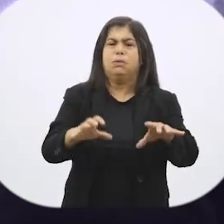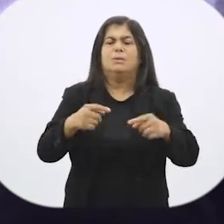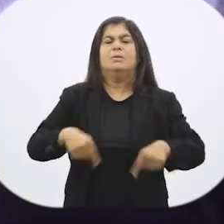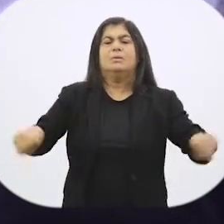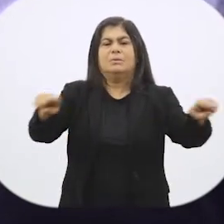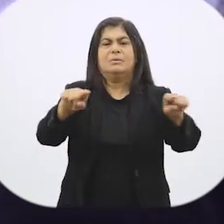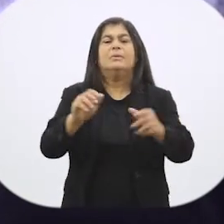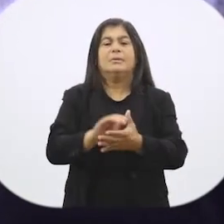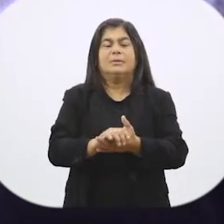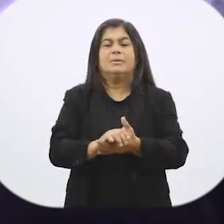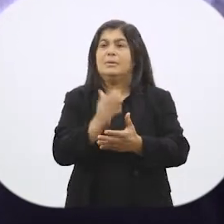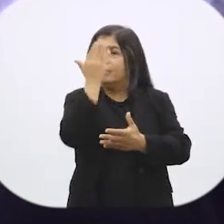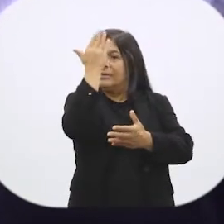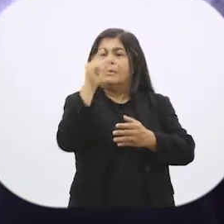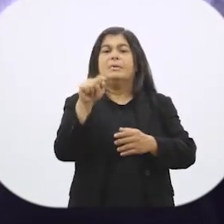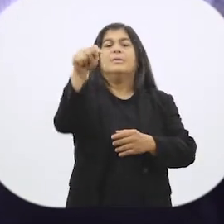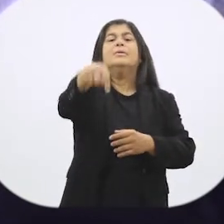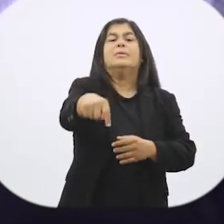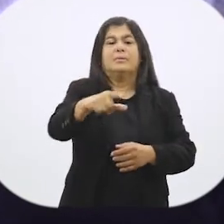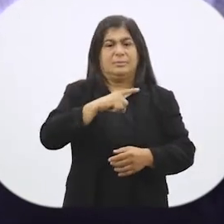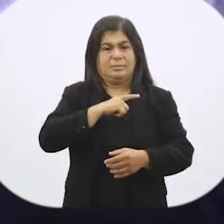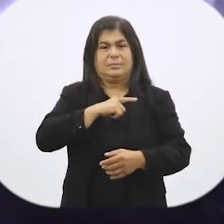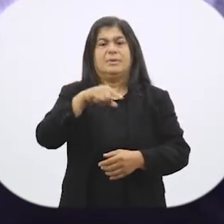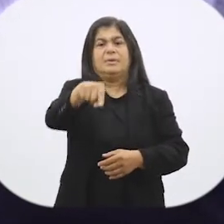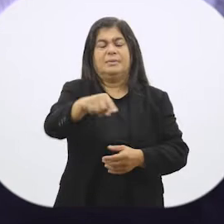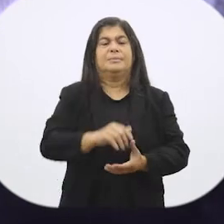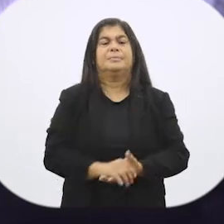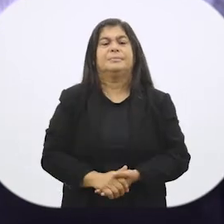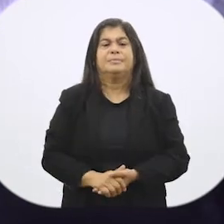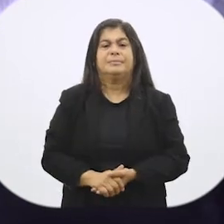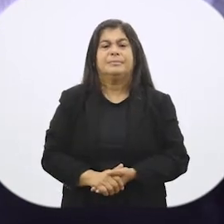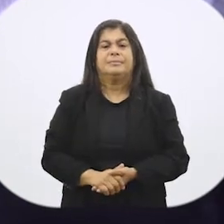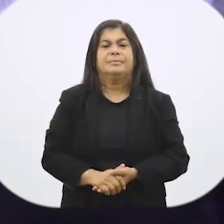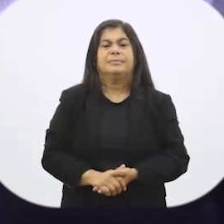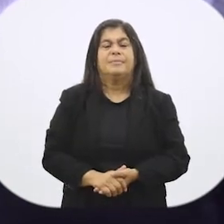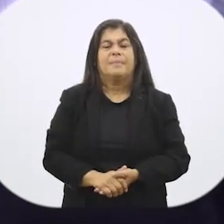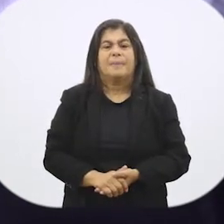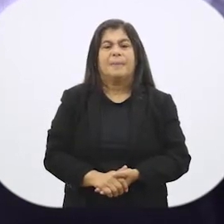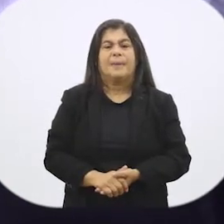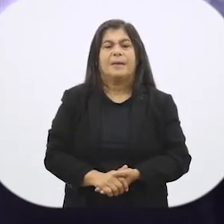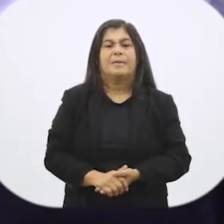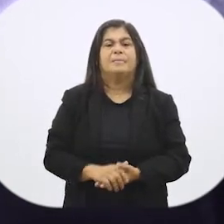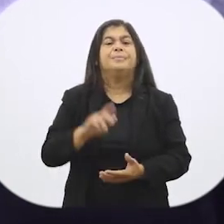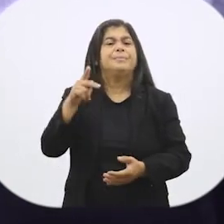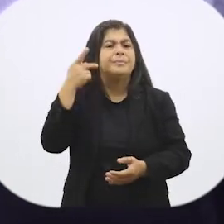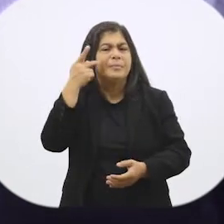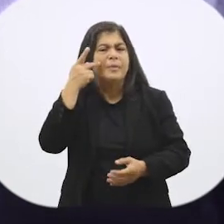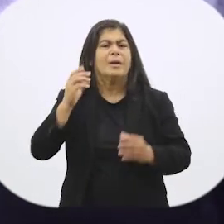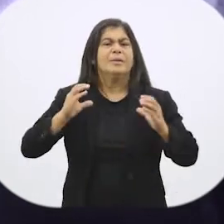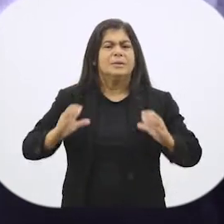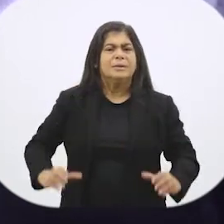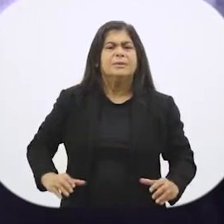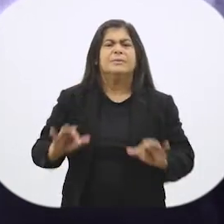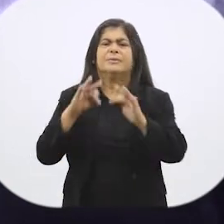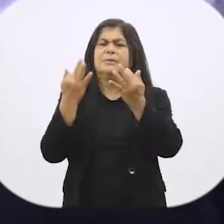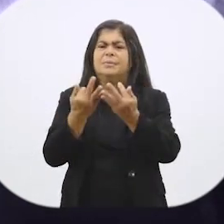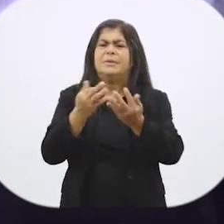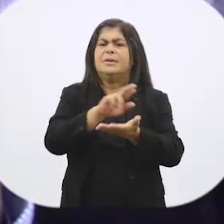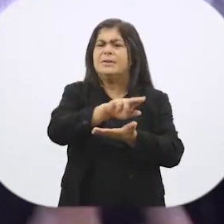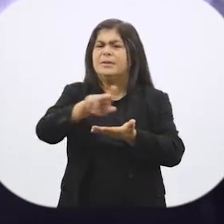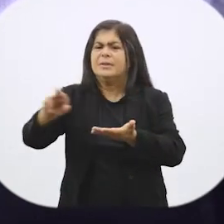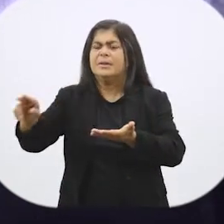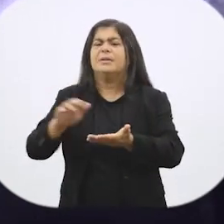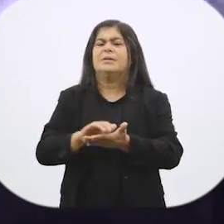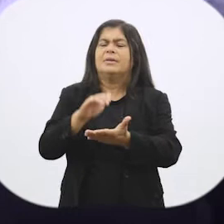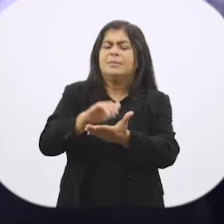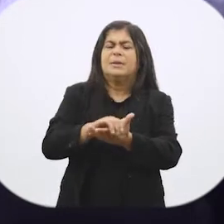no Ministério Público e em frente a esse prédio nós temos um outro também, em frente, um prédio onde funciona a Promotoria do Cidadão, promotores de família,